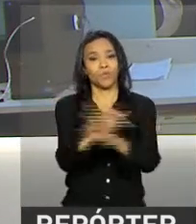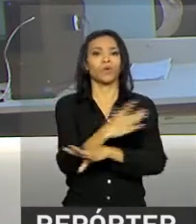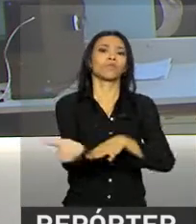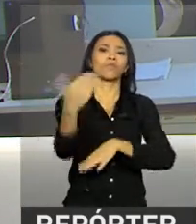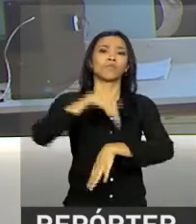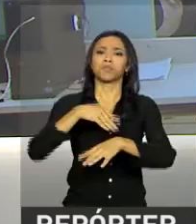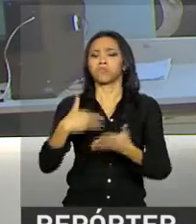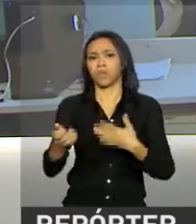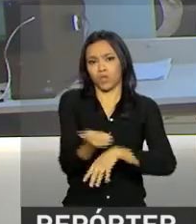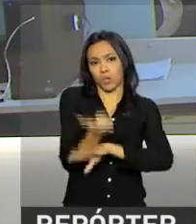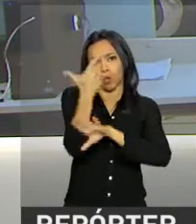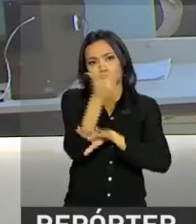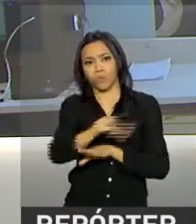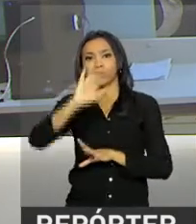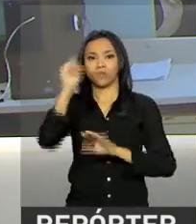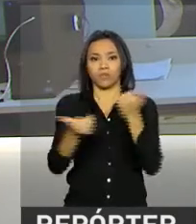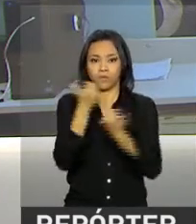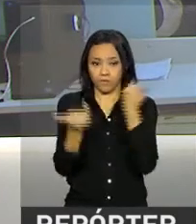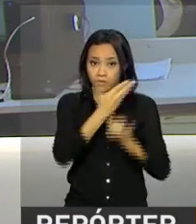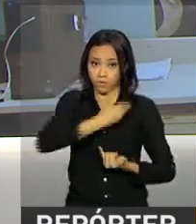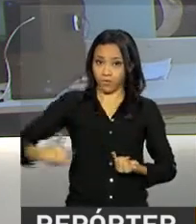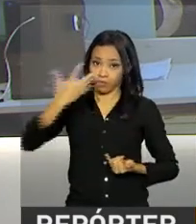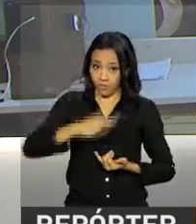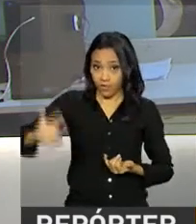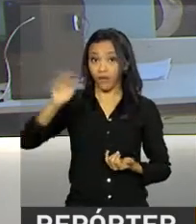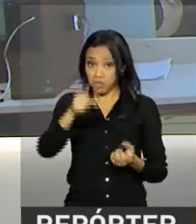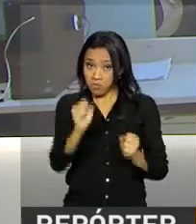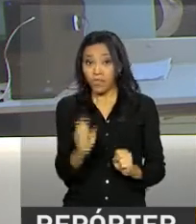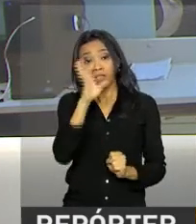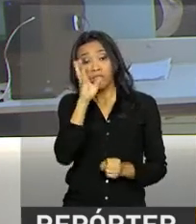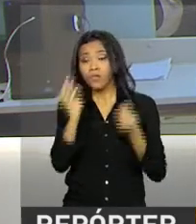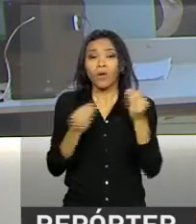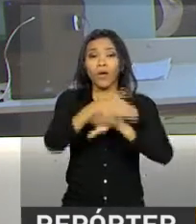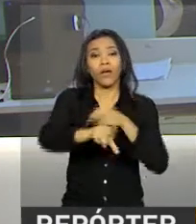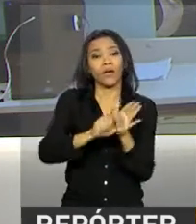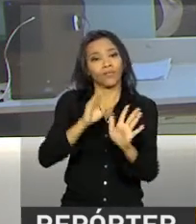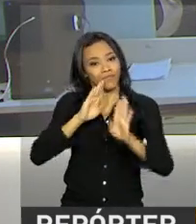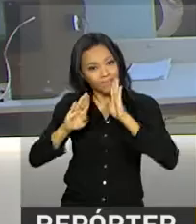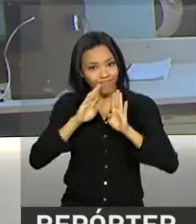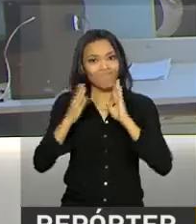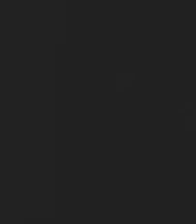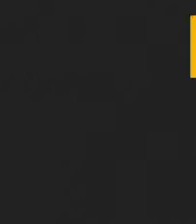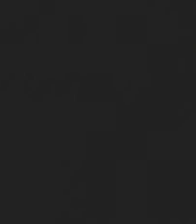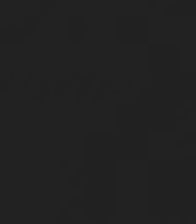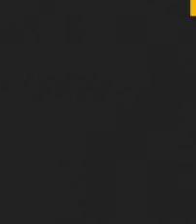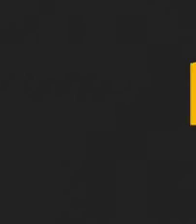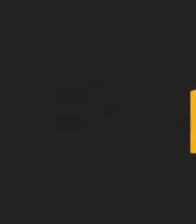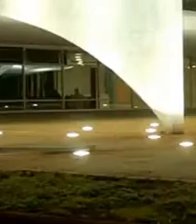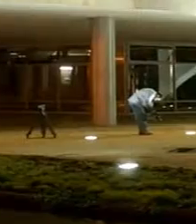momento ou ao meio-dia com outras informações do governo federal acompanhe também as novidades em nossas redes sociais